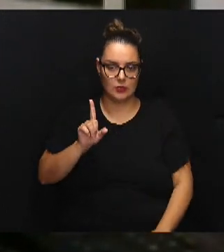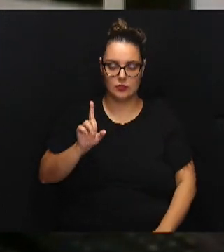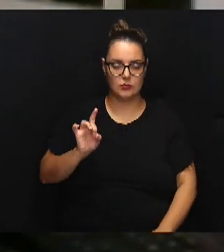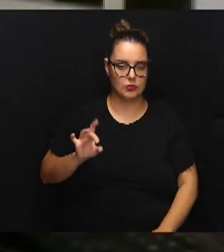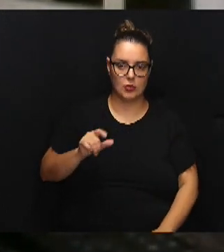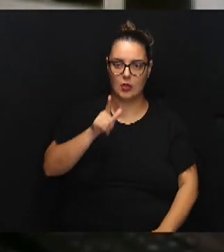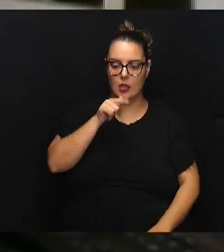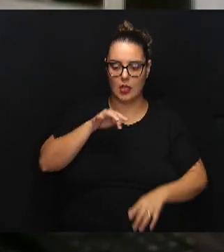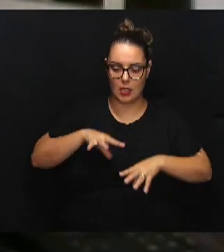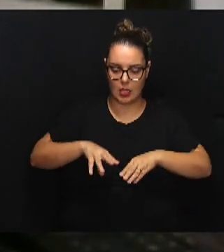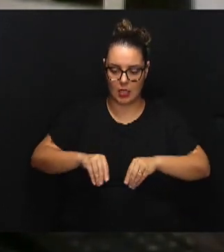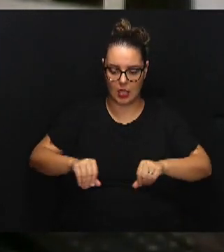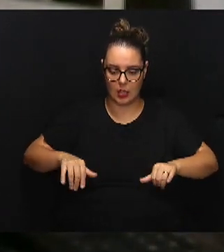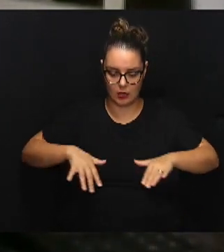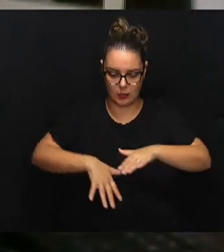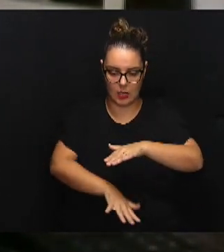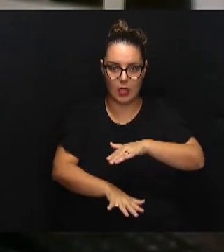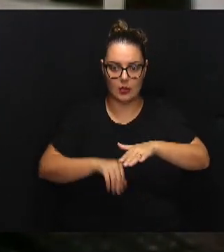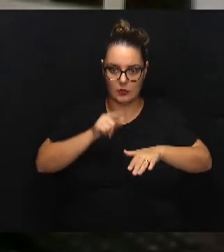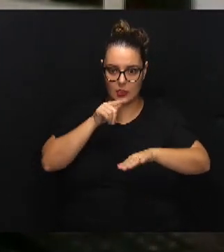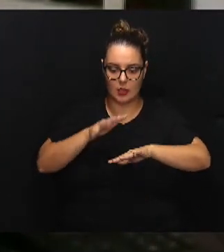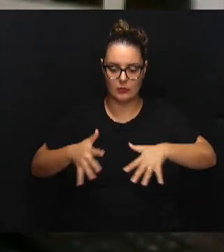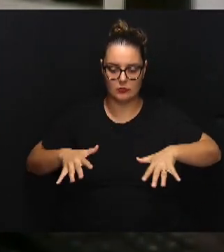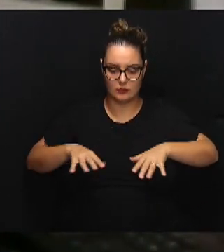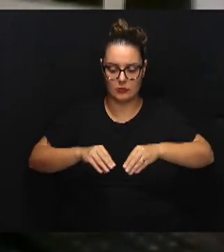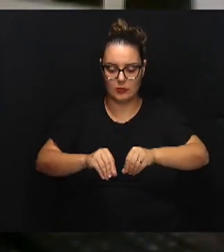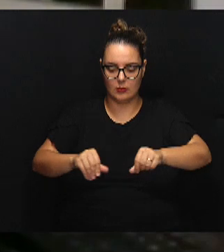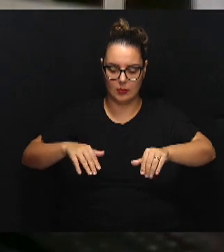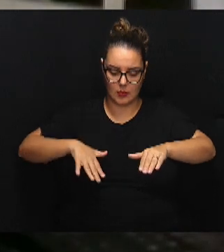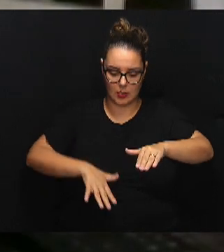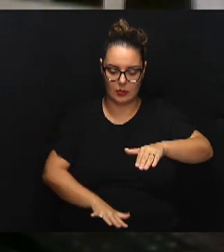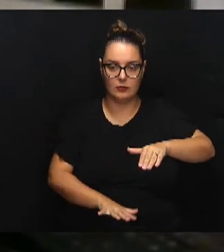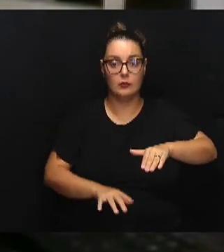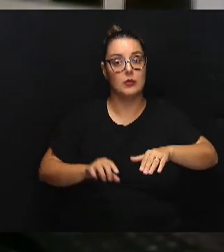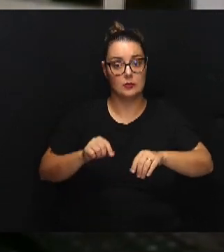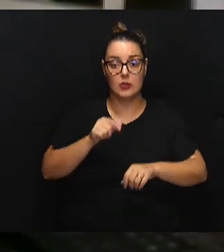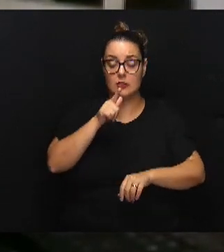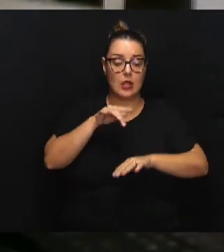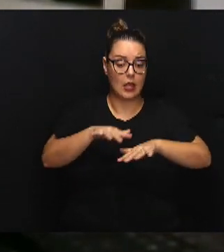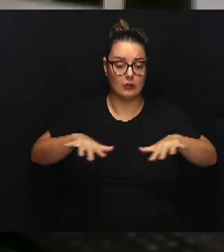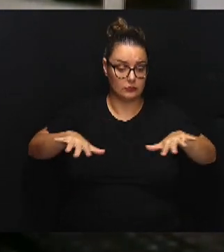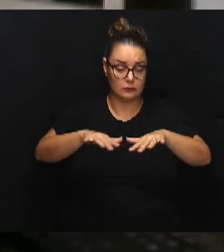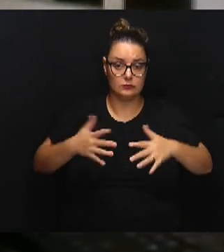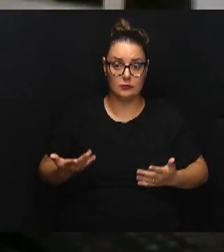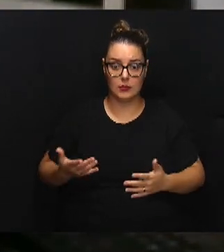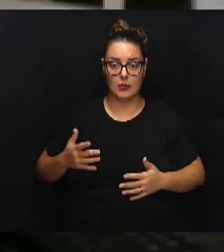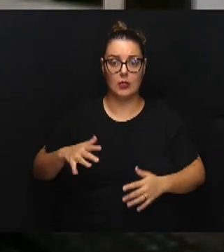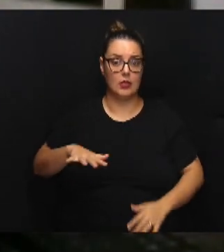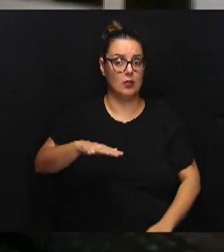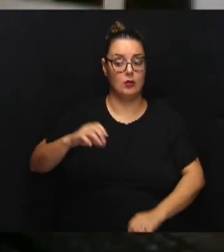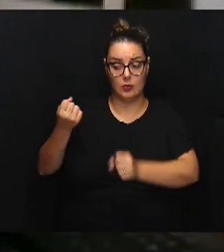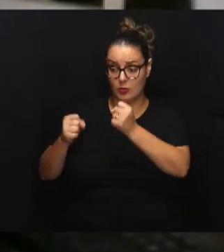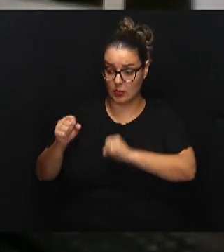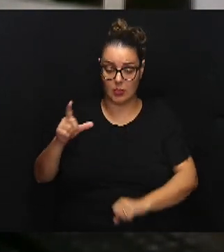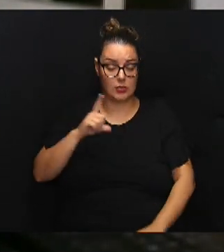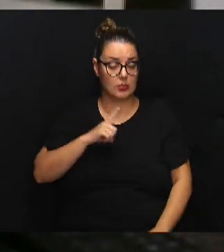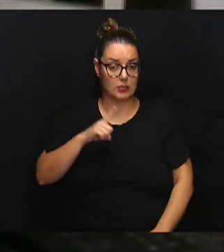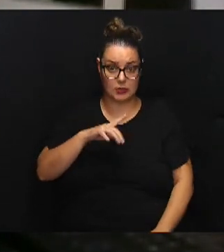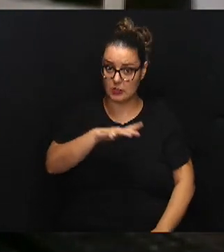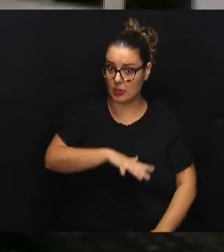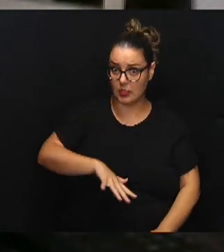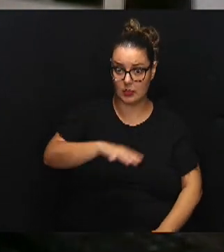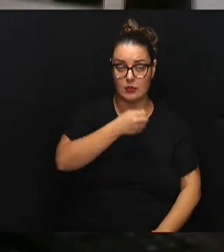água superficial também, que tem origens de áreas antigas industriais ou áreas existentes